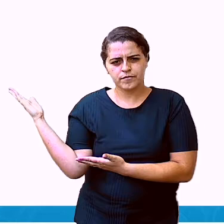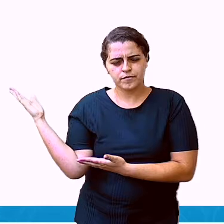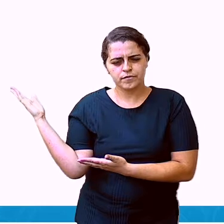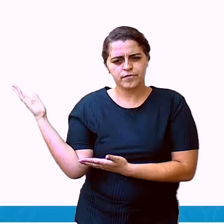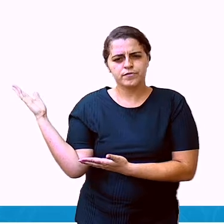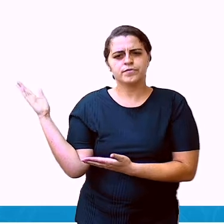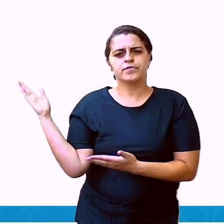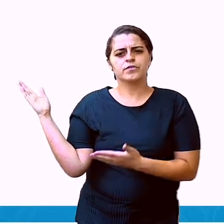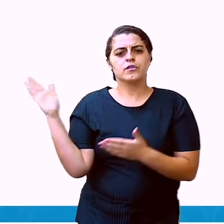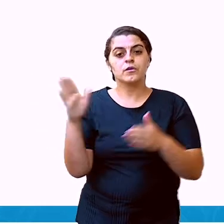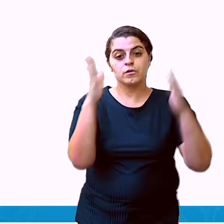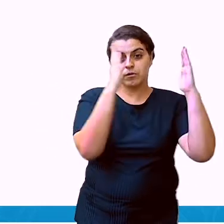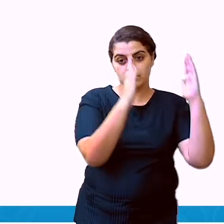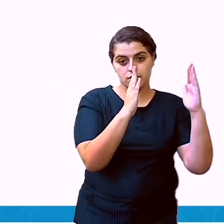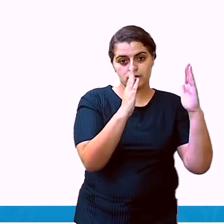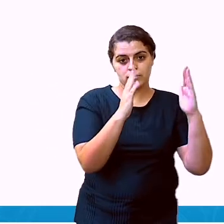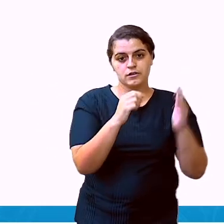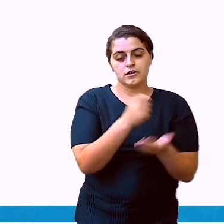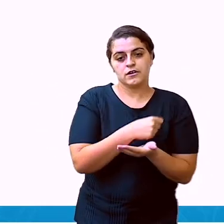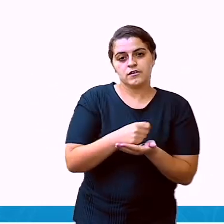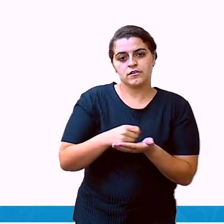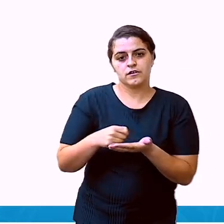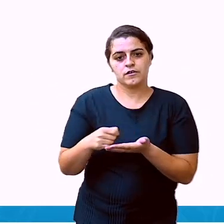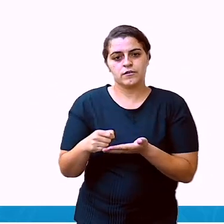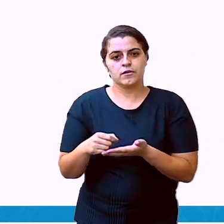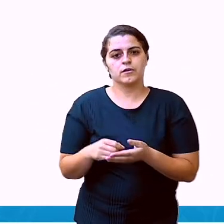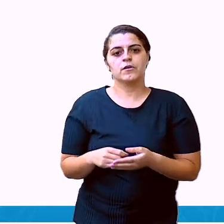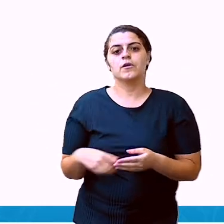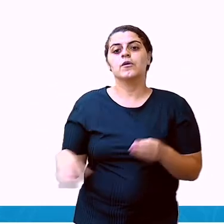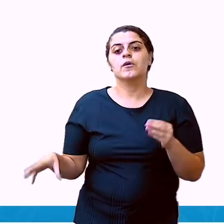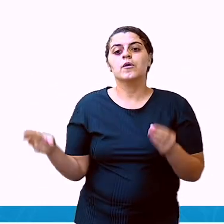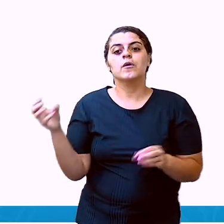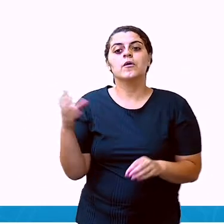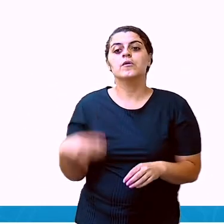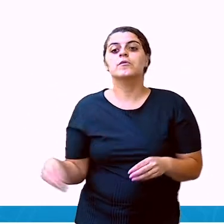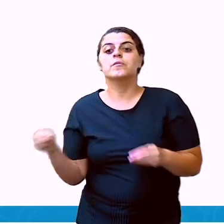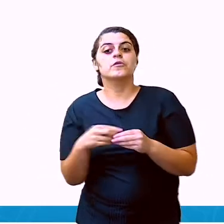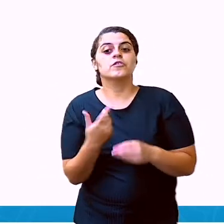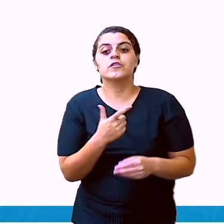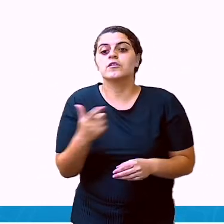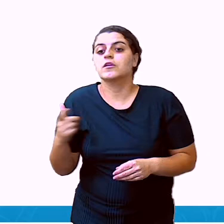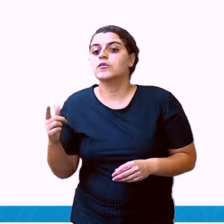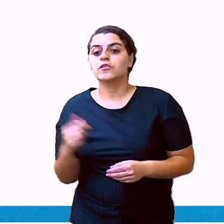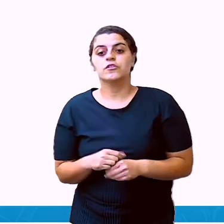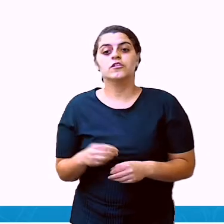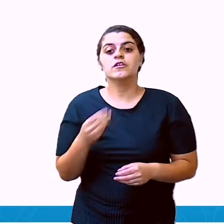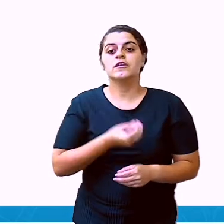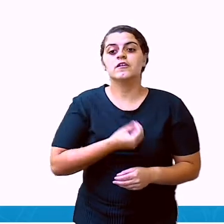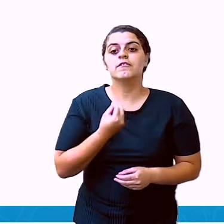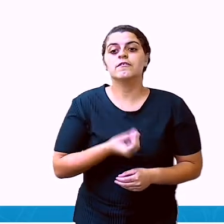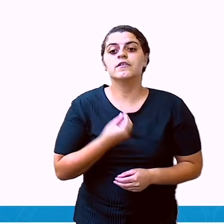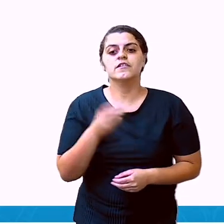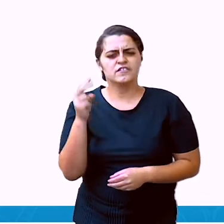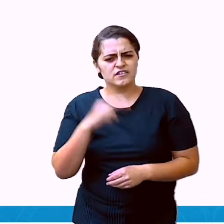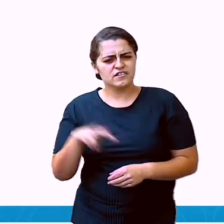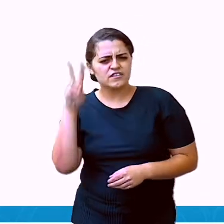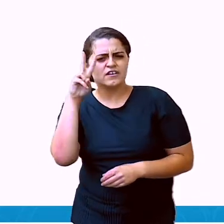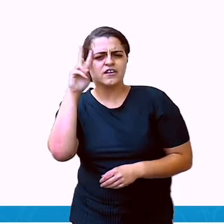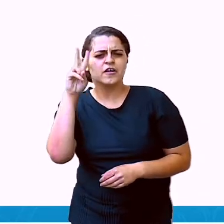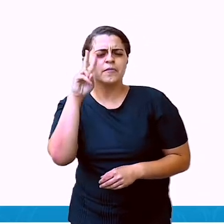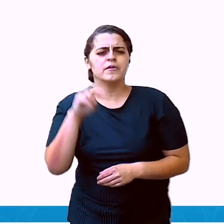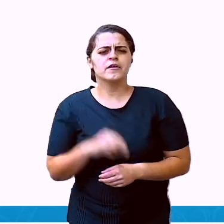Num lado, você ia escrever componente não vivo. Foi o que nós estudamos na